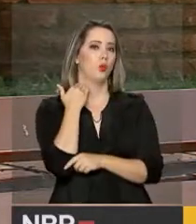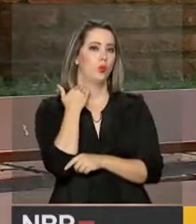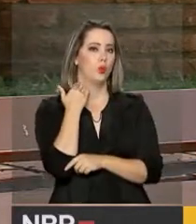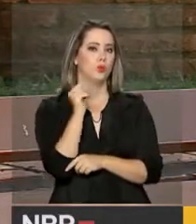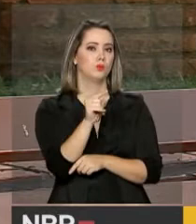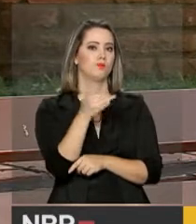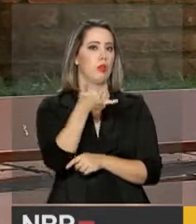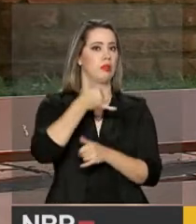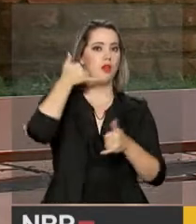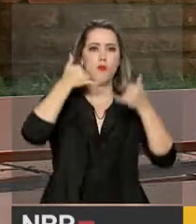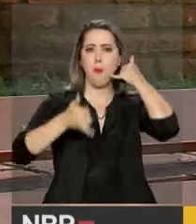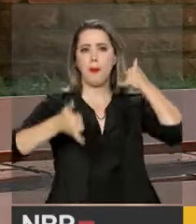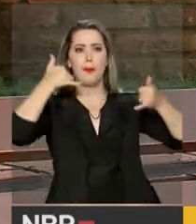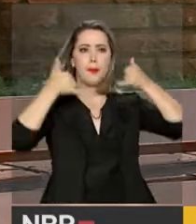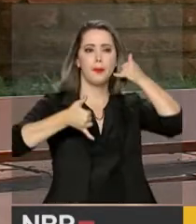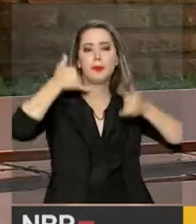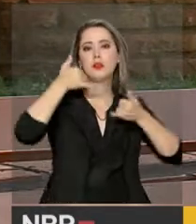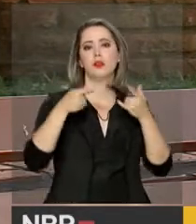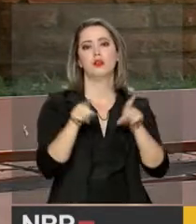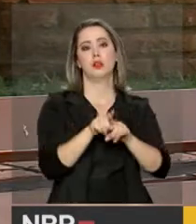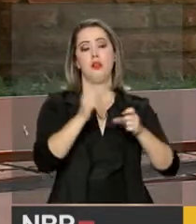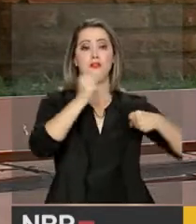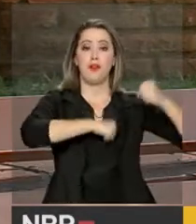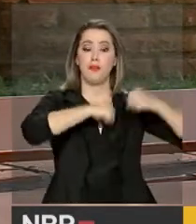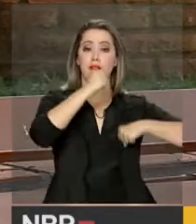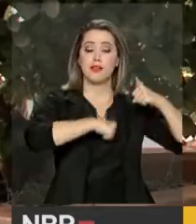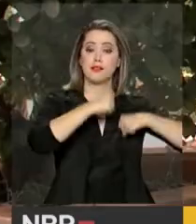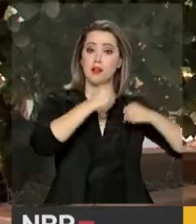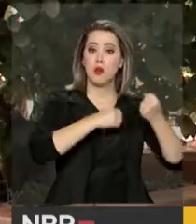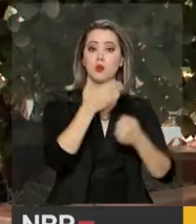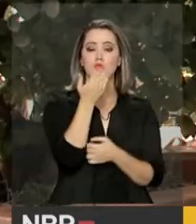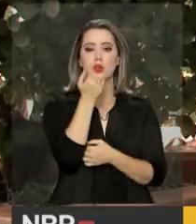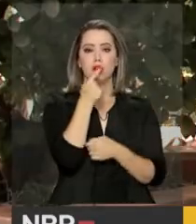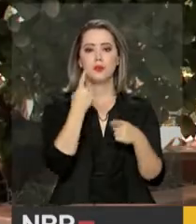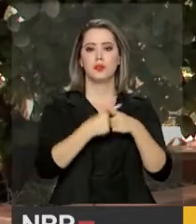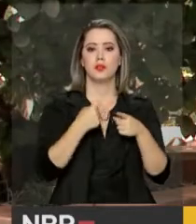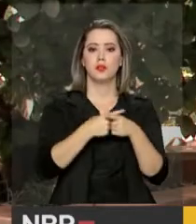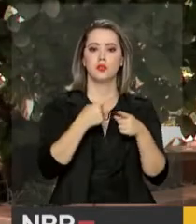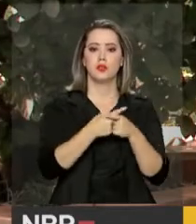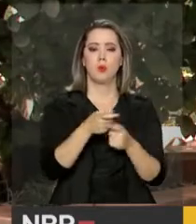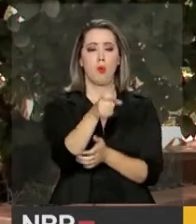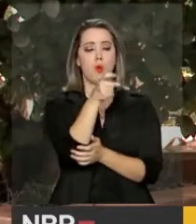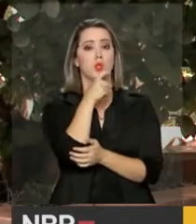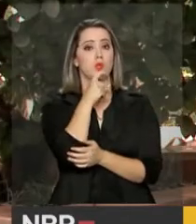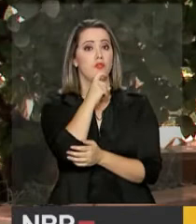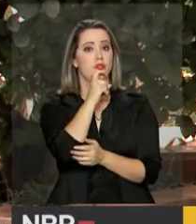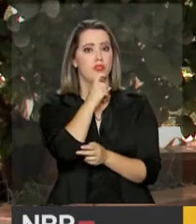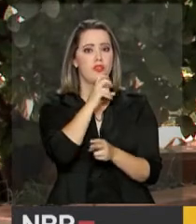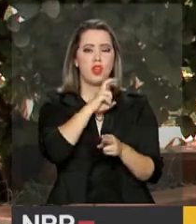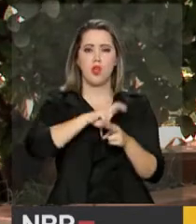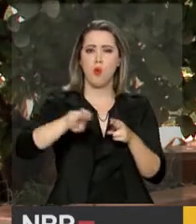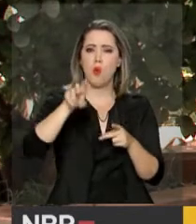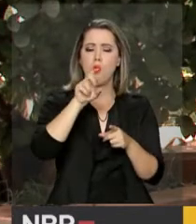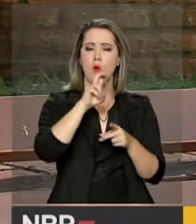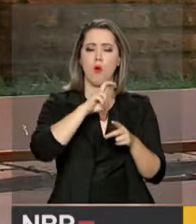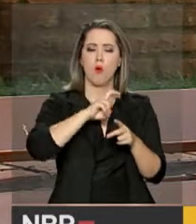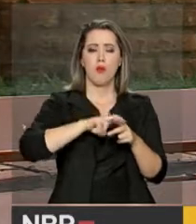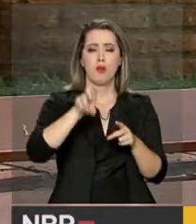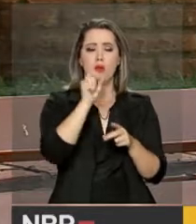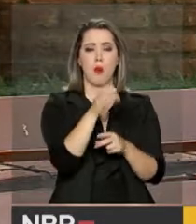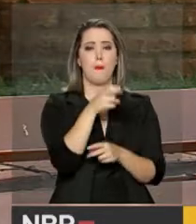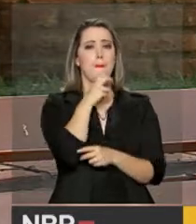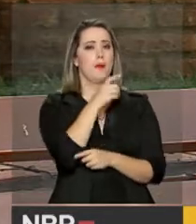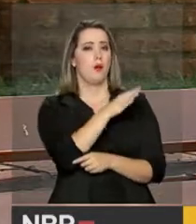como telemarketing, a fabricação de produtos alimentícios, principalmente por conta dos frigoríficos, abates de pequenos e grandes animais,